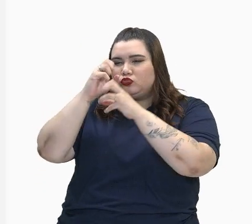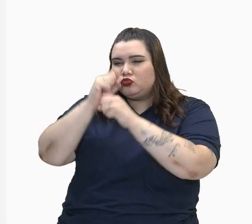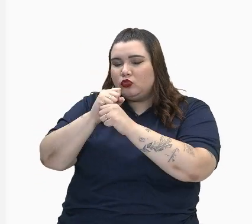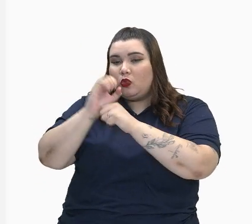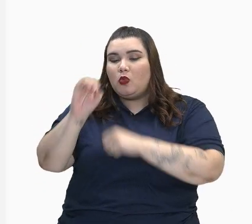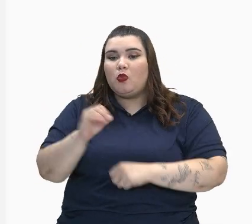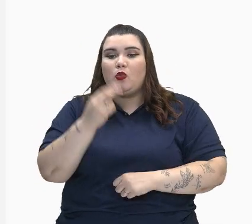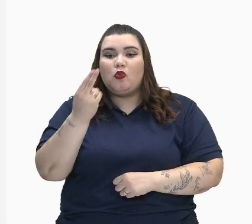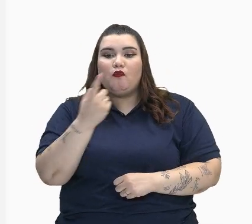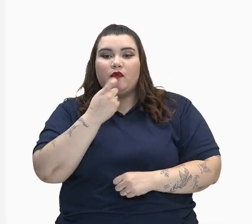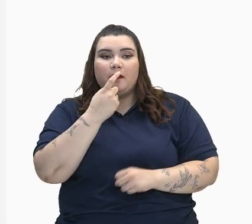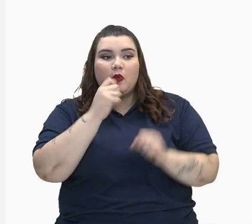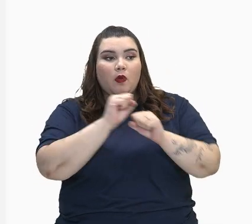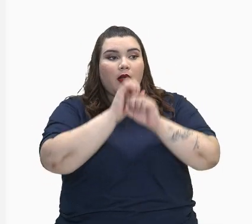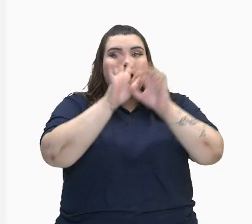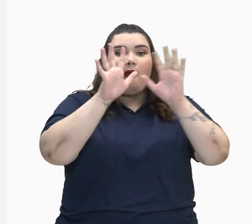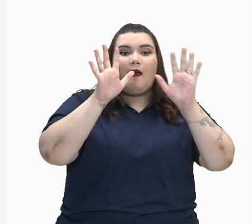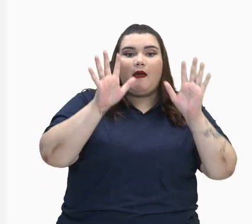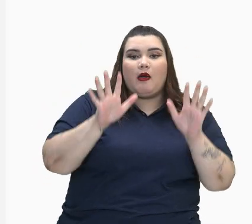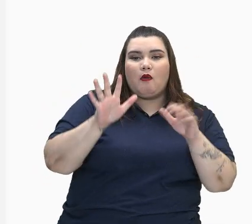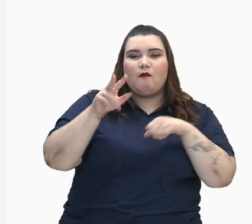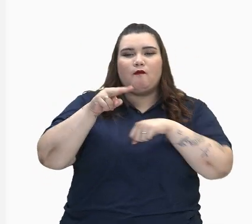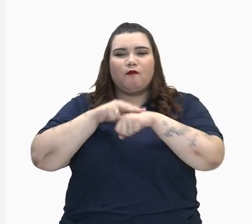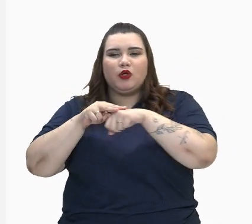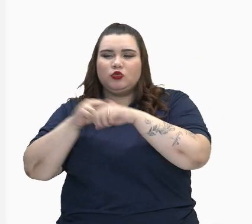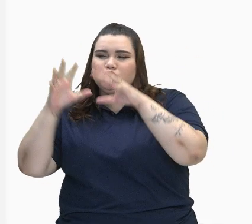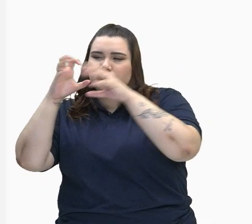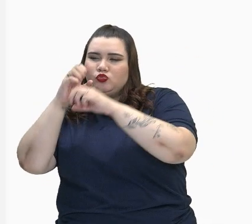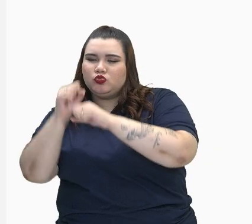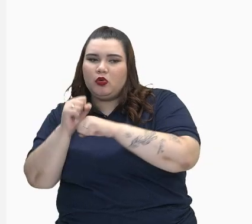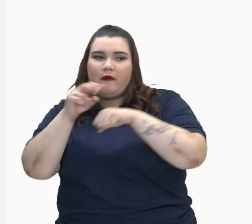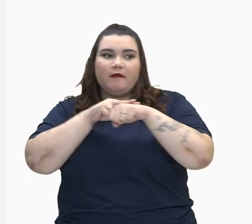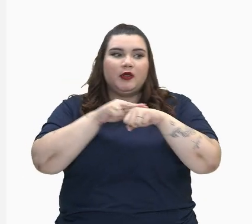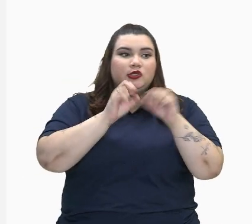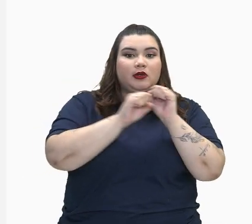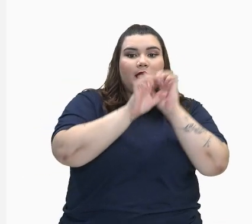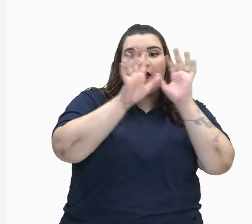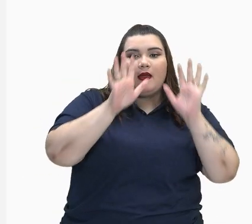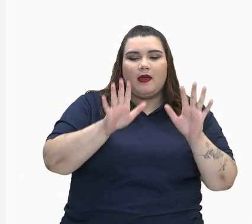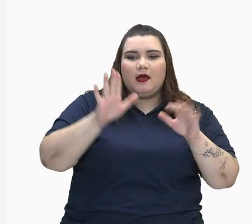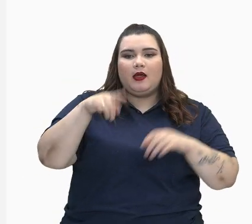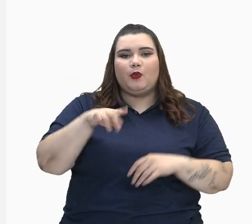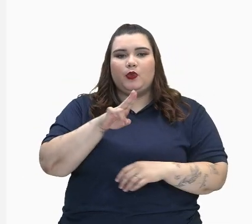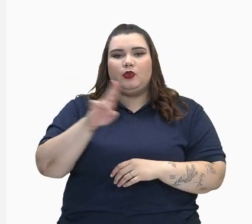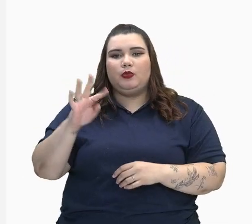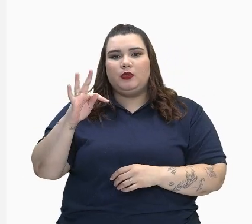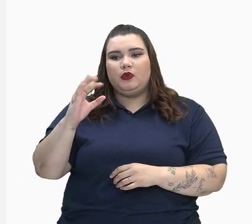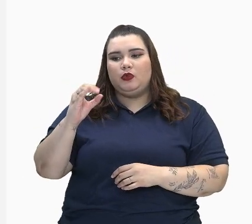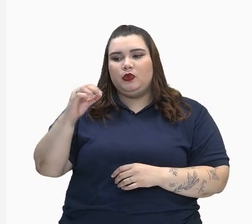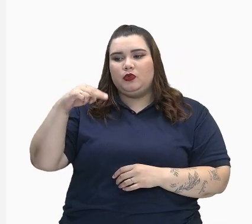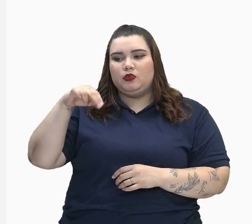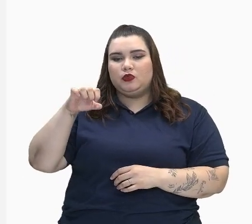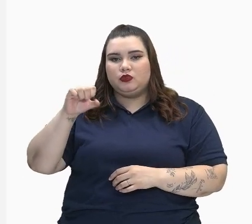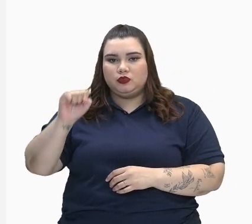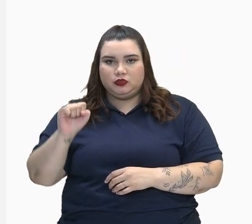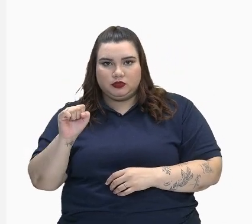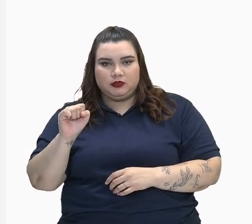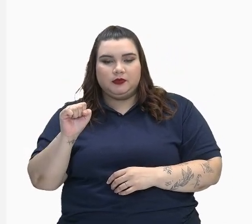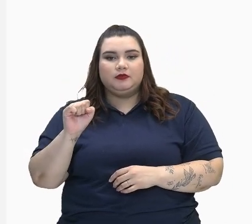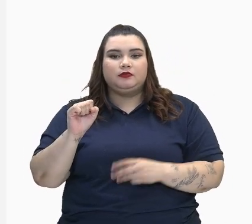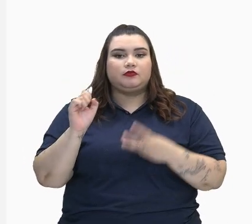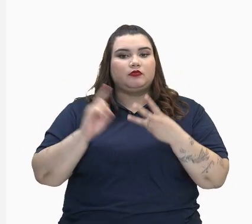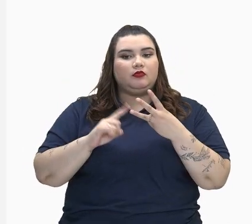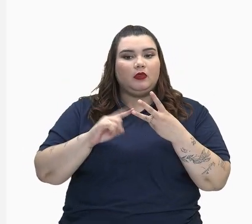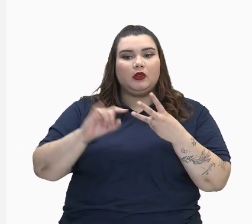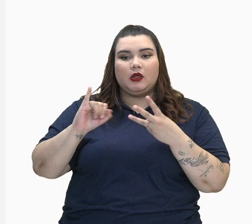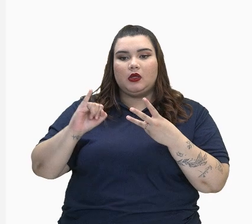você tem um vermelho claro, um verde escuro, um verde claro. Então, é chamado de tons, claro e escuro, e